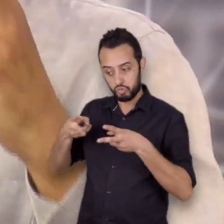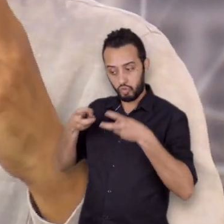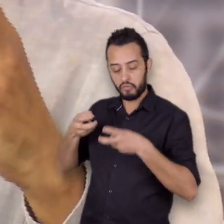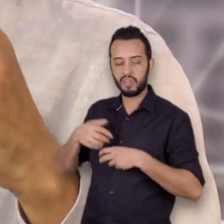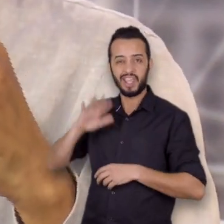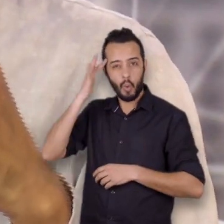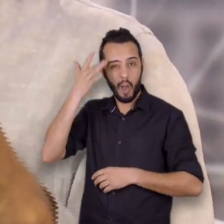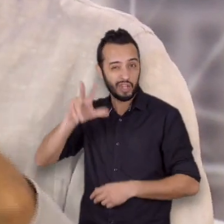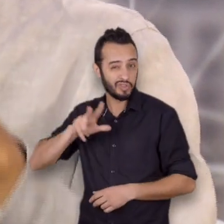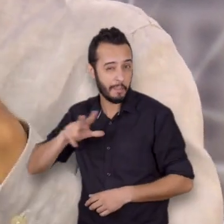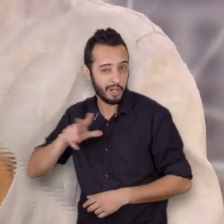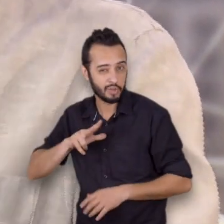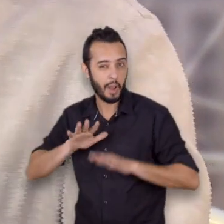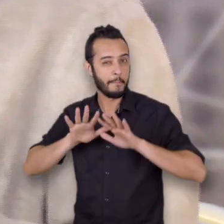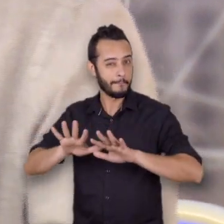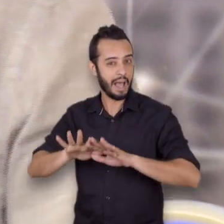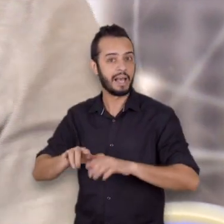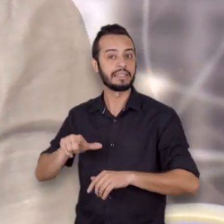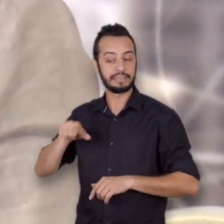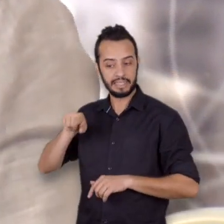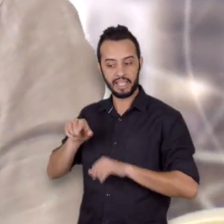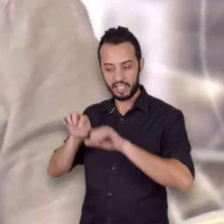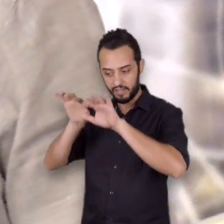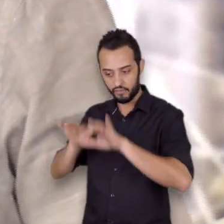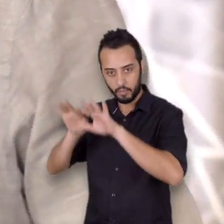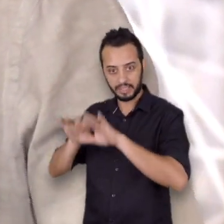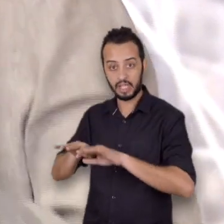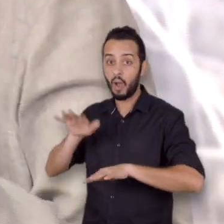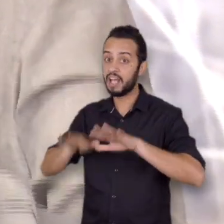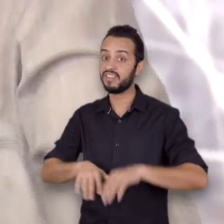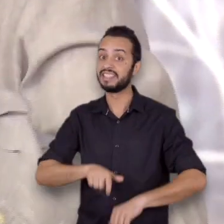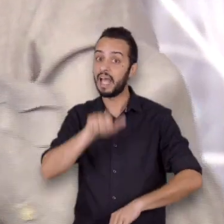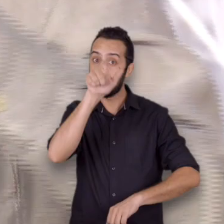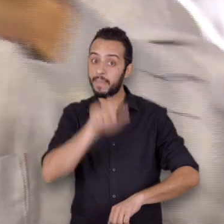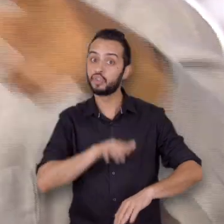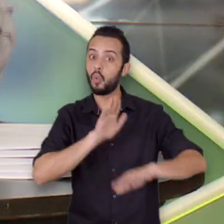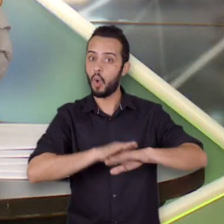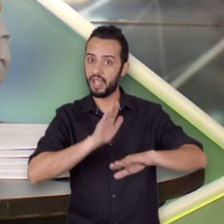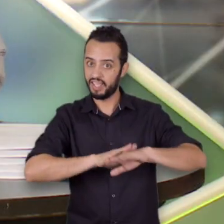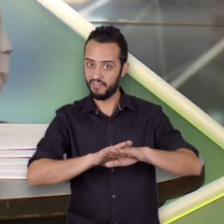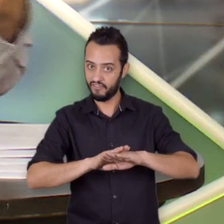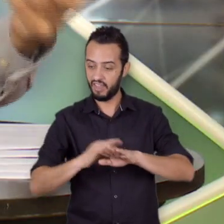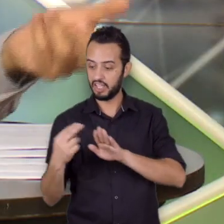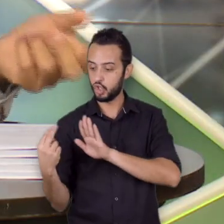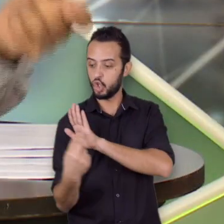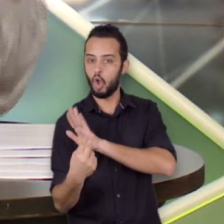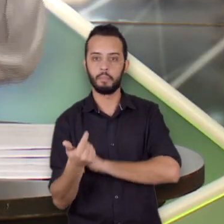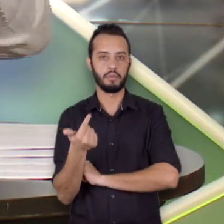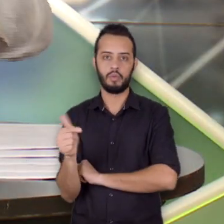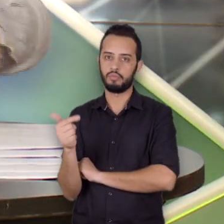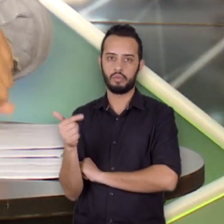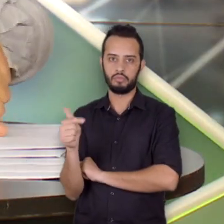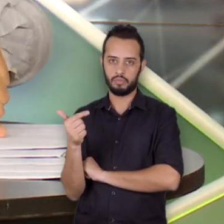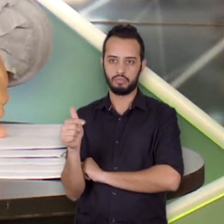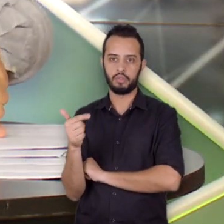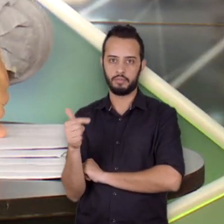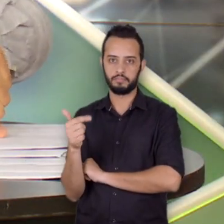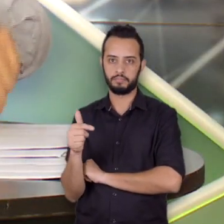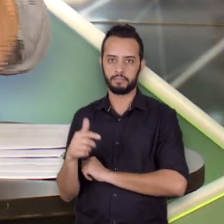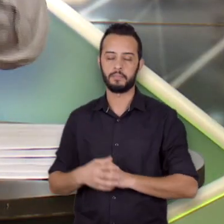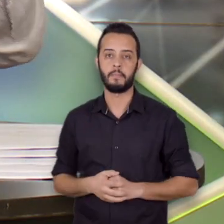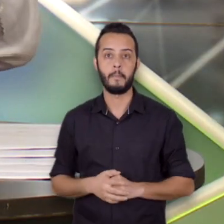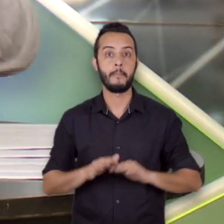dados privados, mas muitos desses dados, às vezes anonimizados, sem que a gente saiba quem gerou aquele